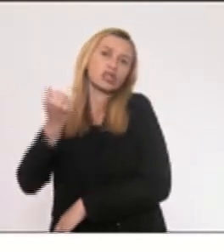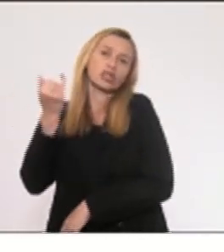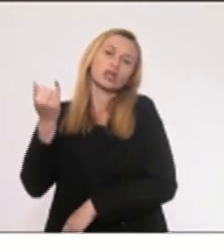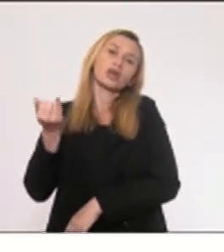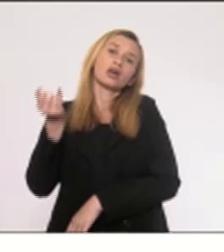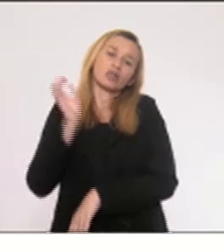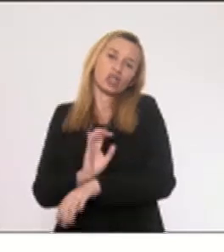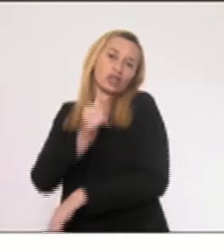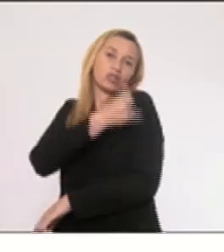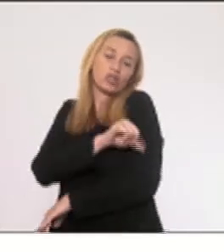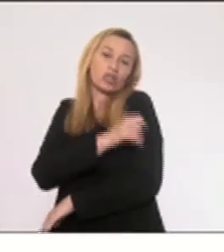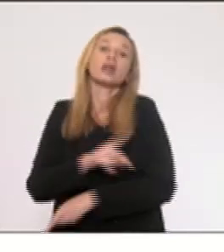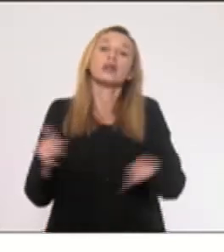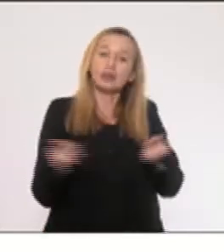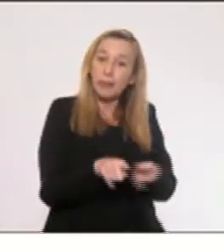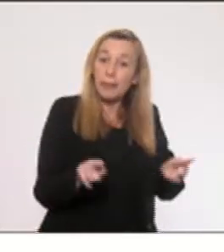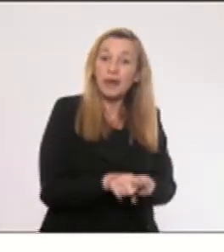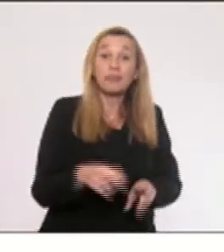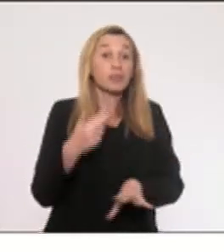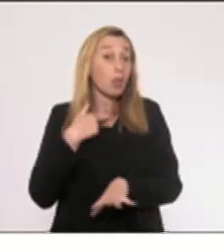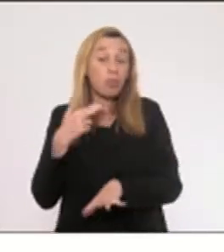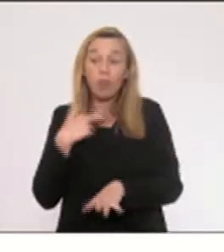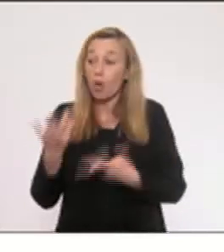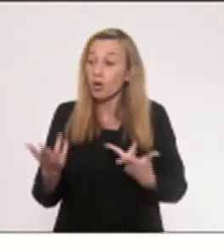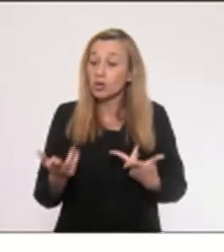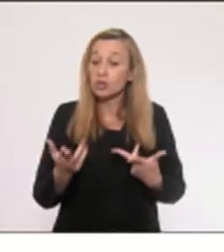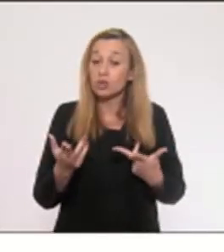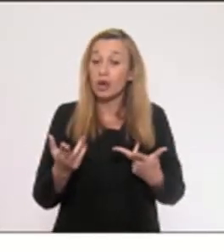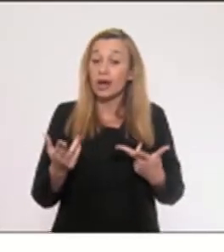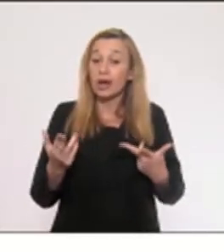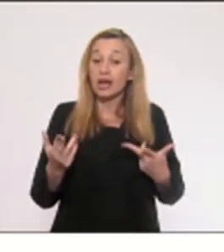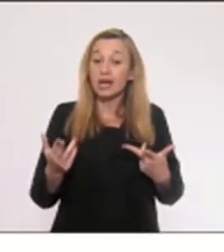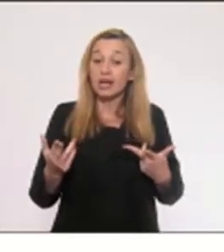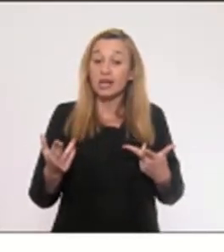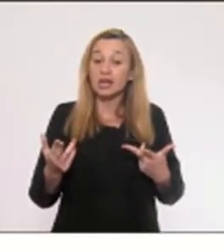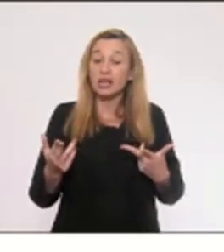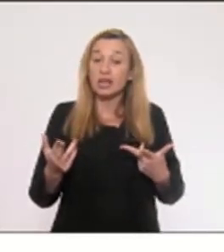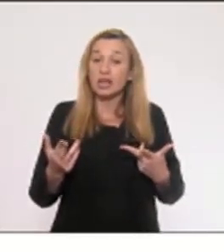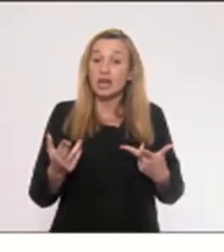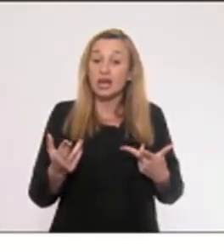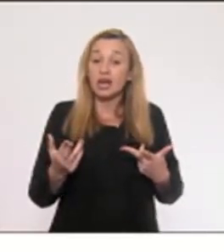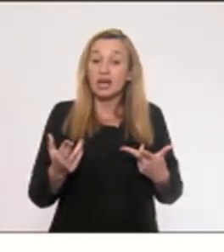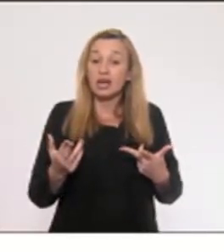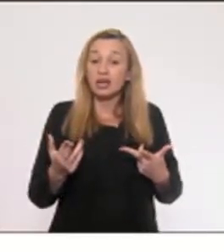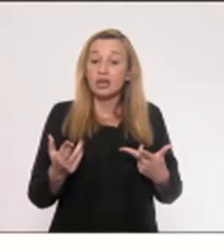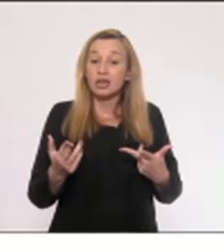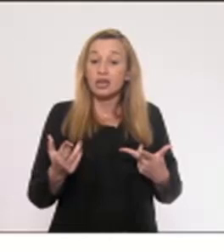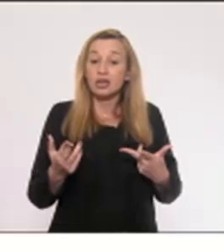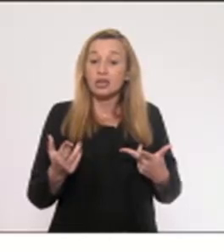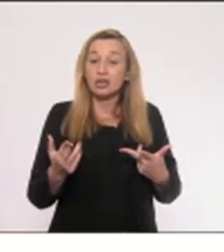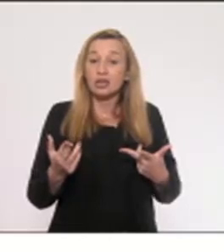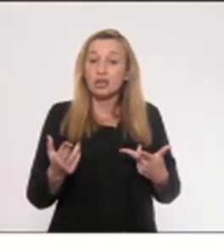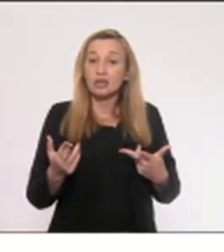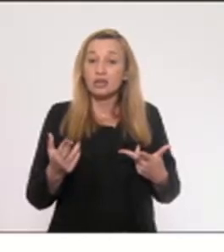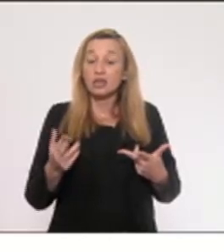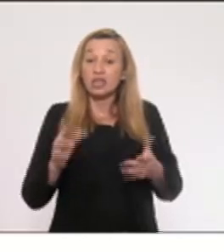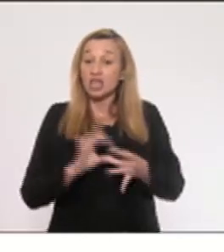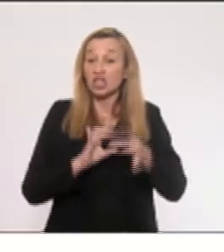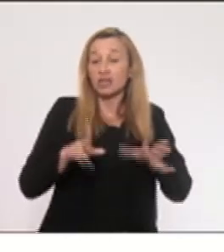Janeiro. Além disso, não posso passar desapercebido o fato de que essa mesma